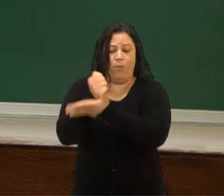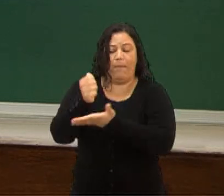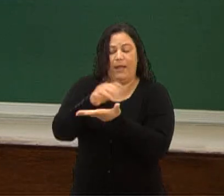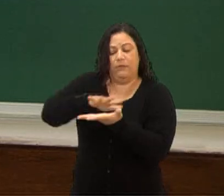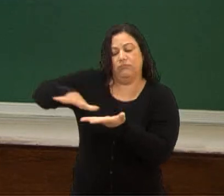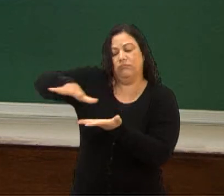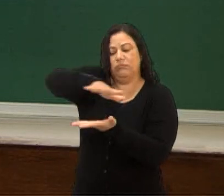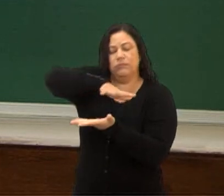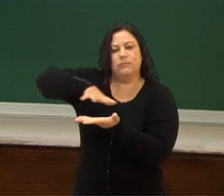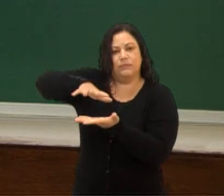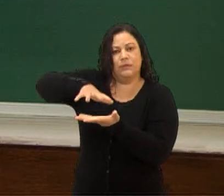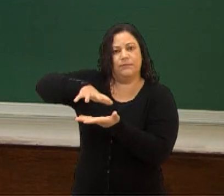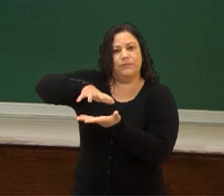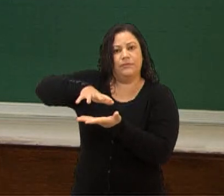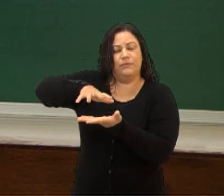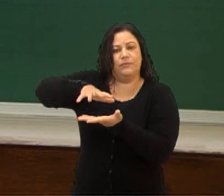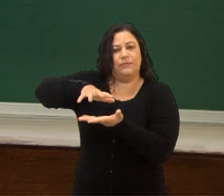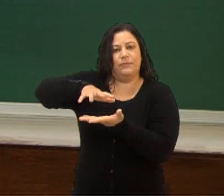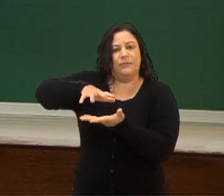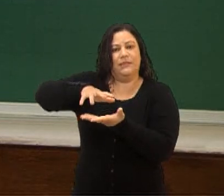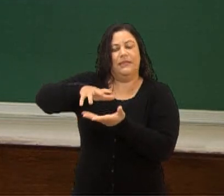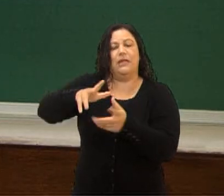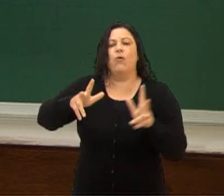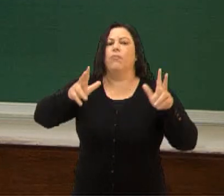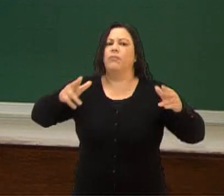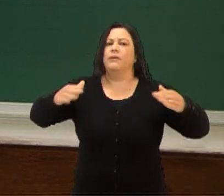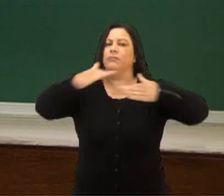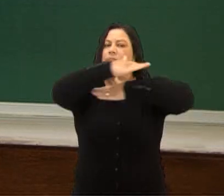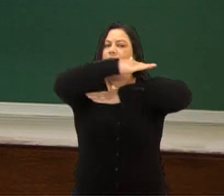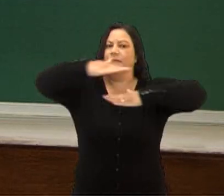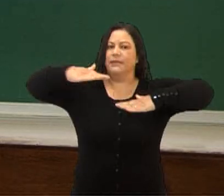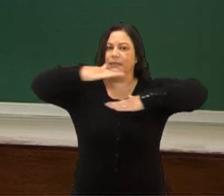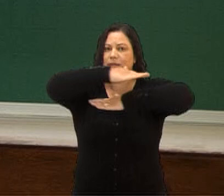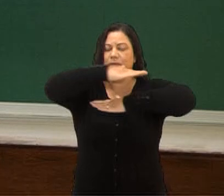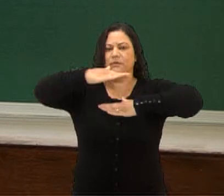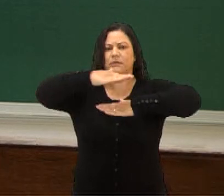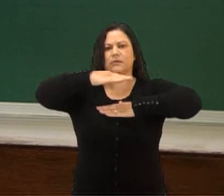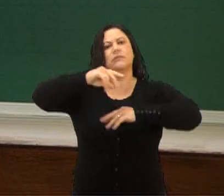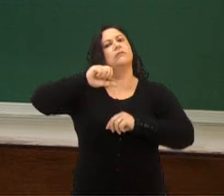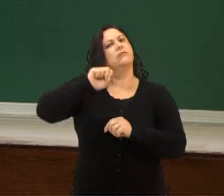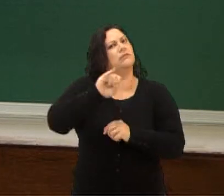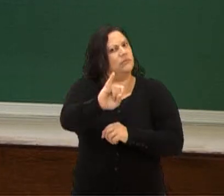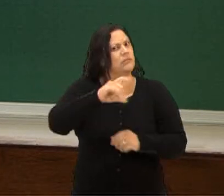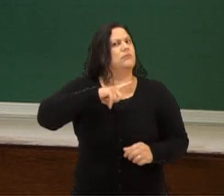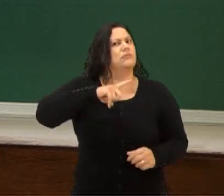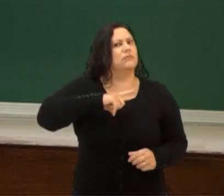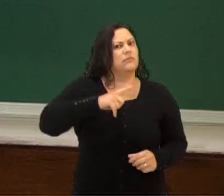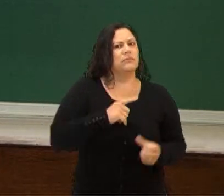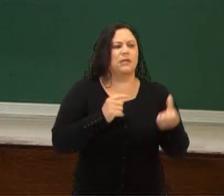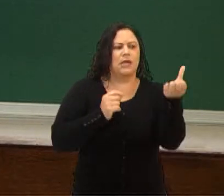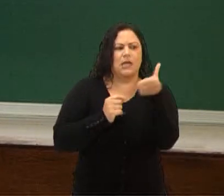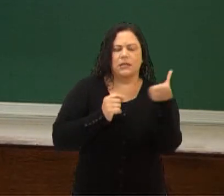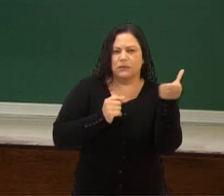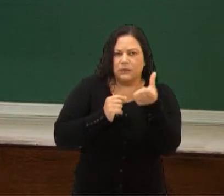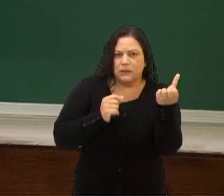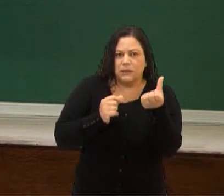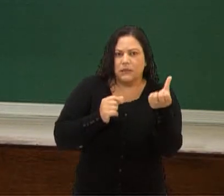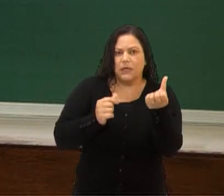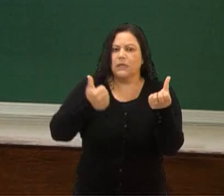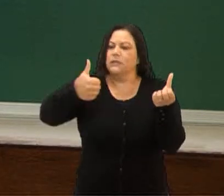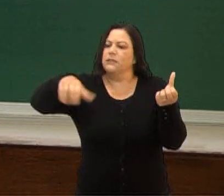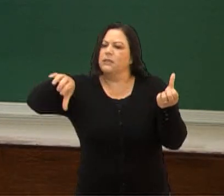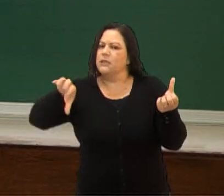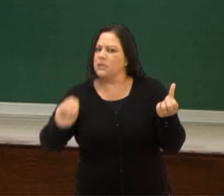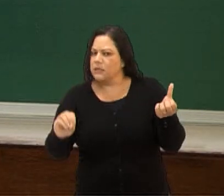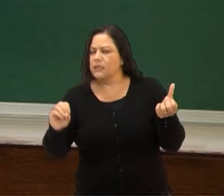semelhantes, paralelos. Se ele tem 6 lados, se ele tem 10 lados, se ele tem 25 lados,